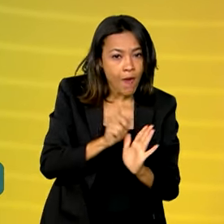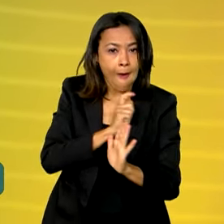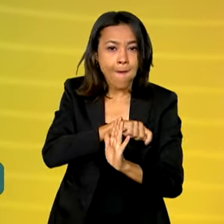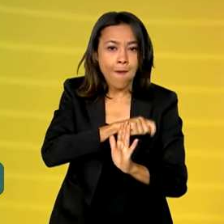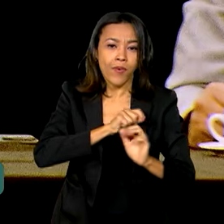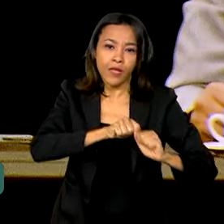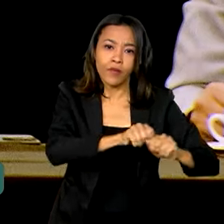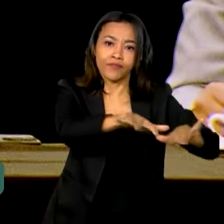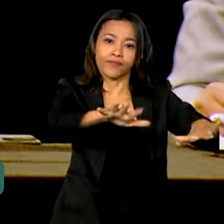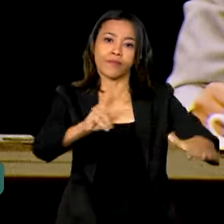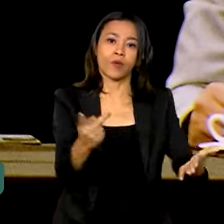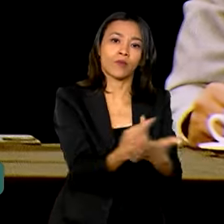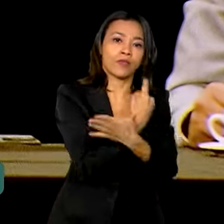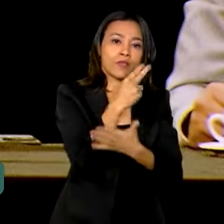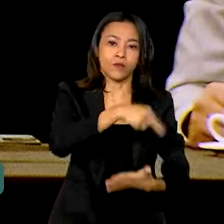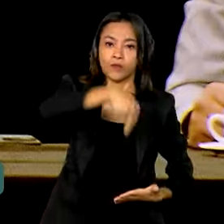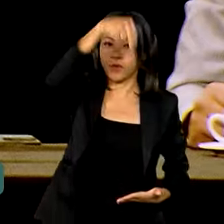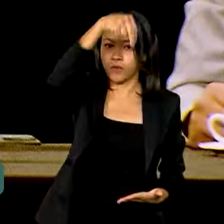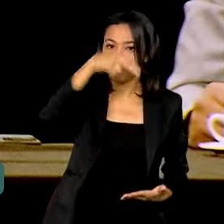região.